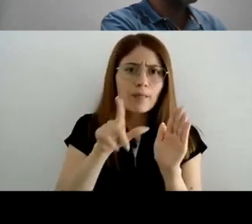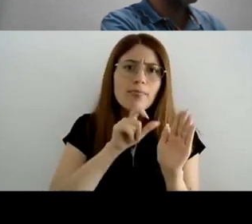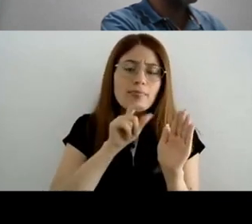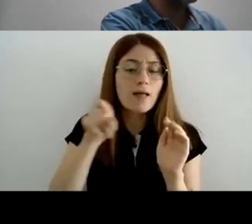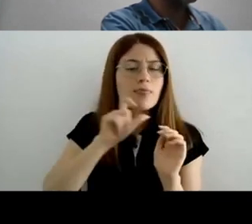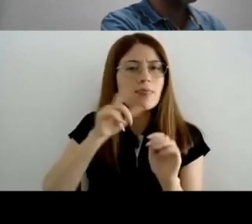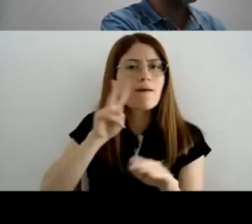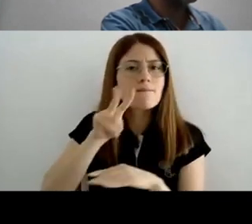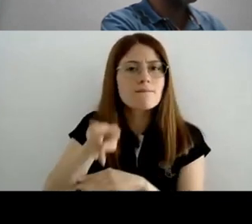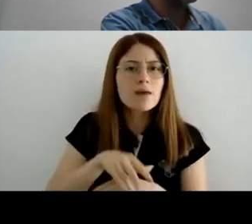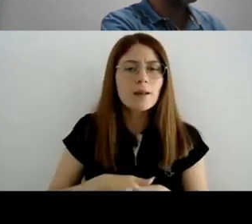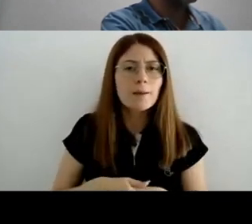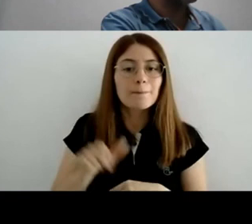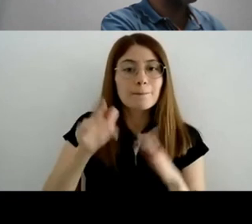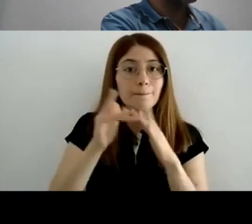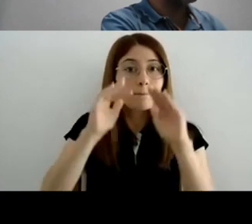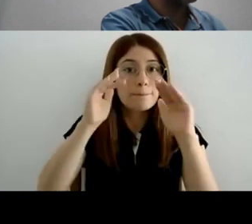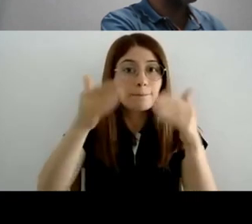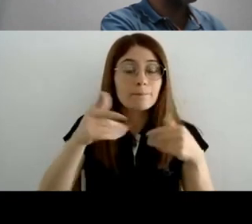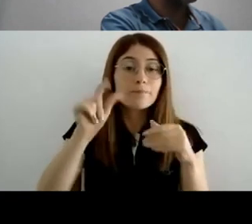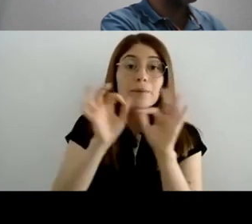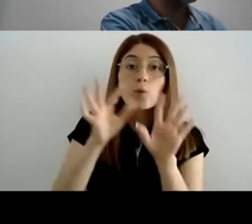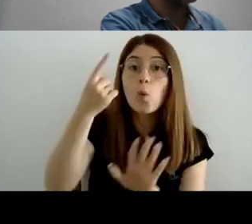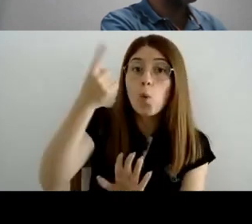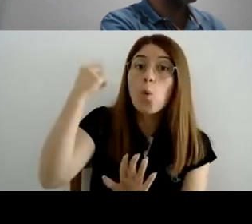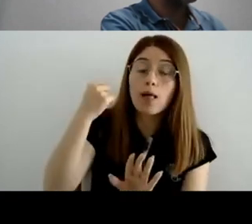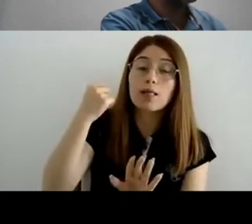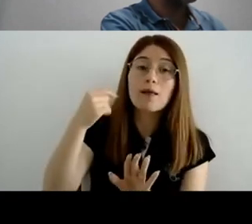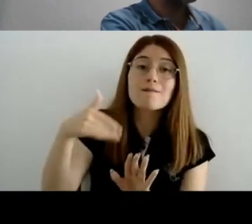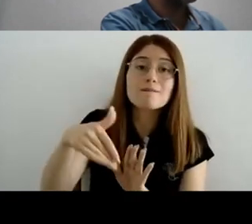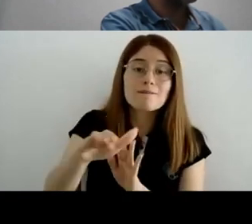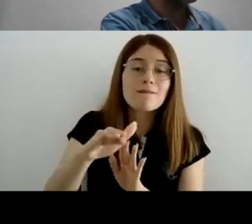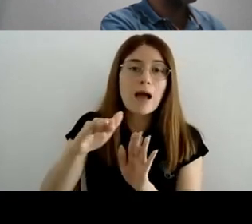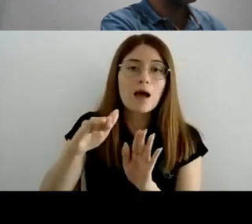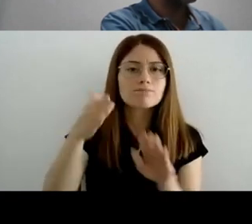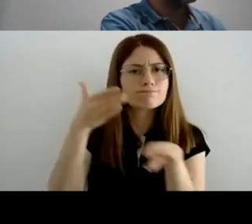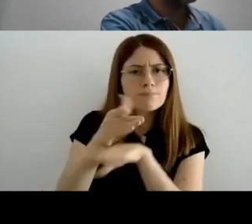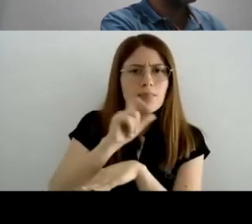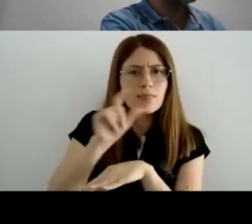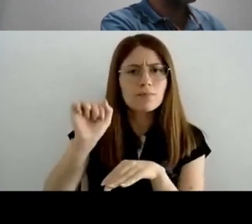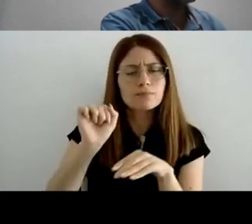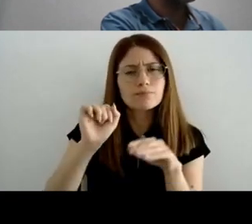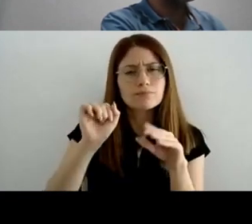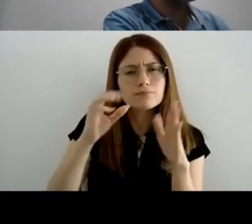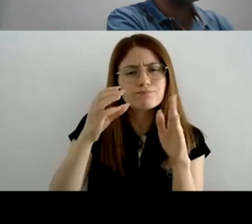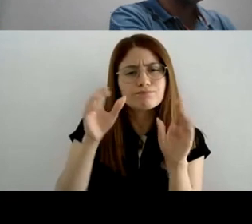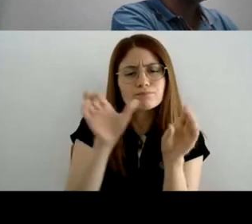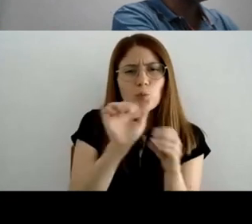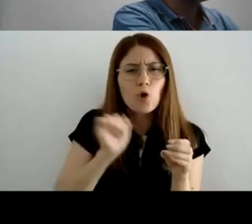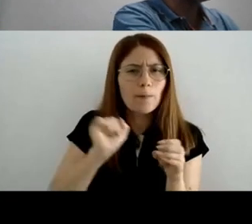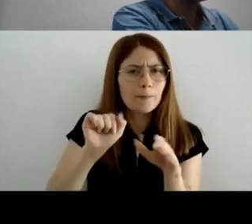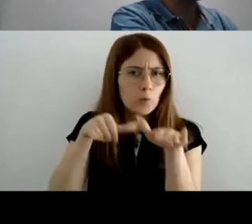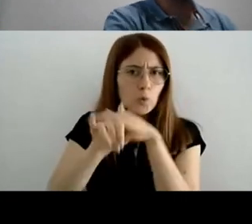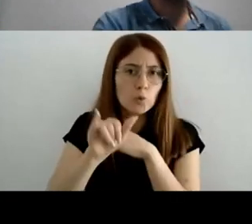ver esta sessão, assim como a de ontem, que vão ser disponibilizadas no nosso canal de YouTube. Agradecemos mais uma